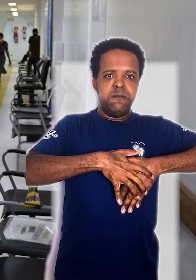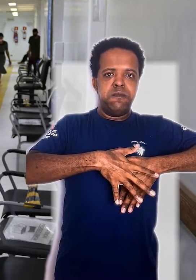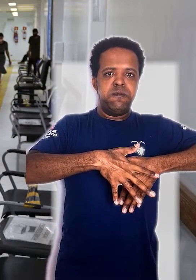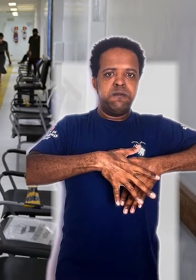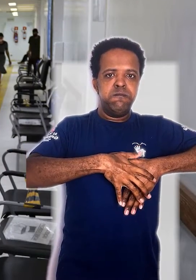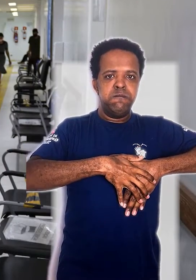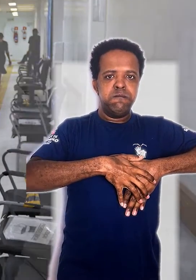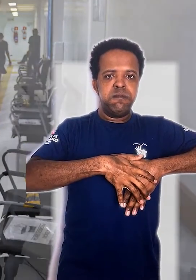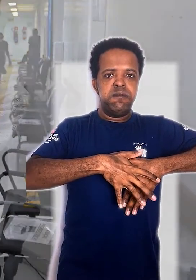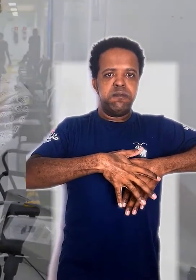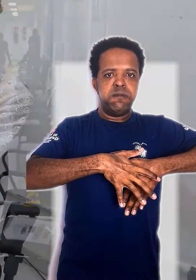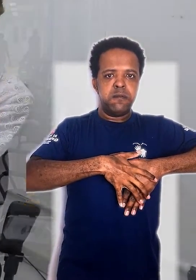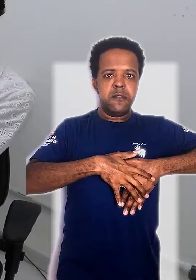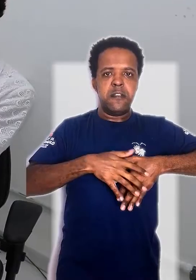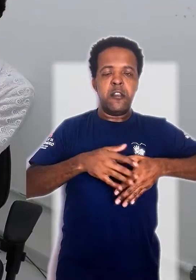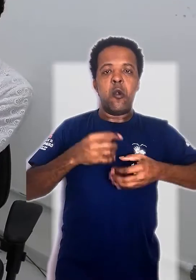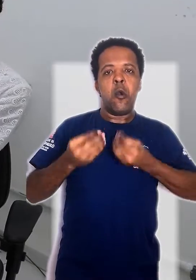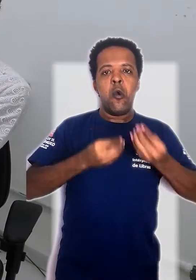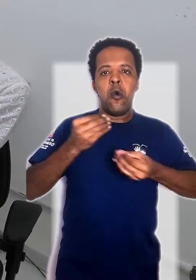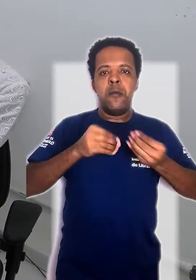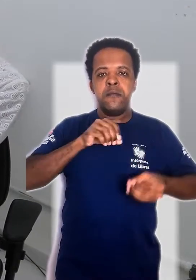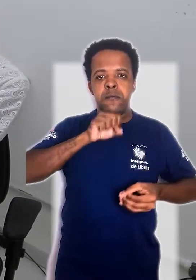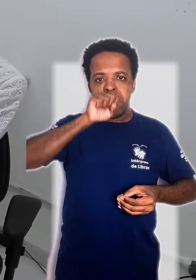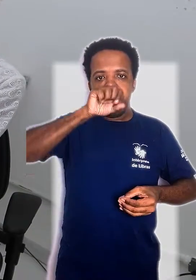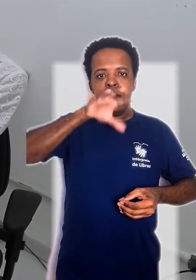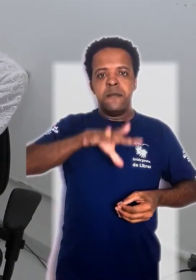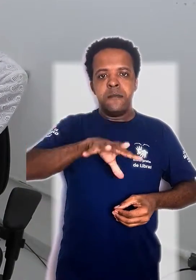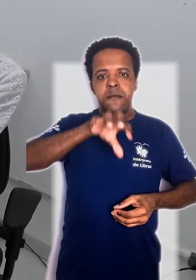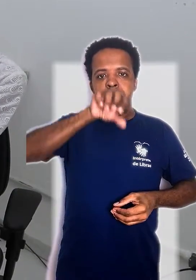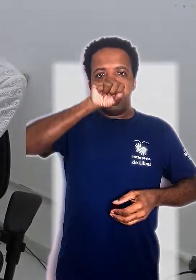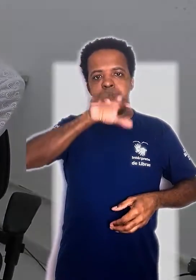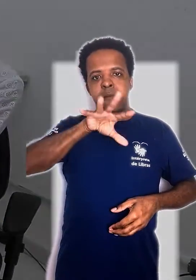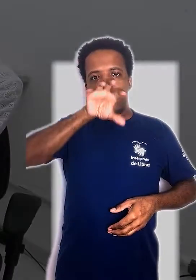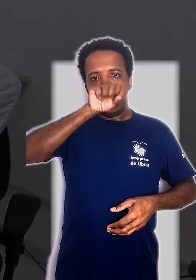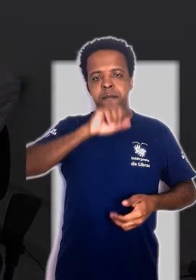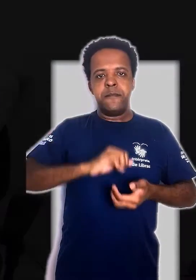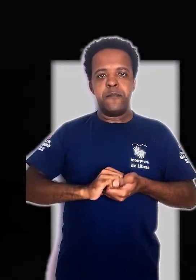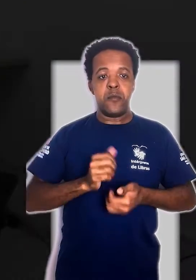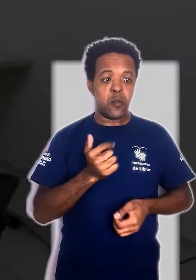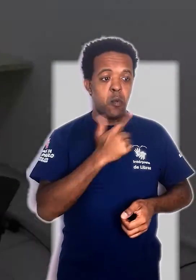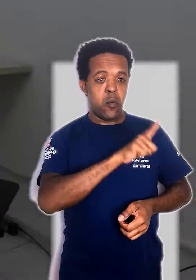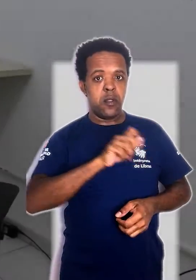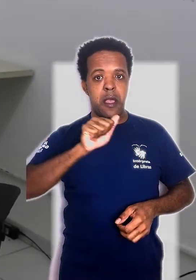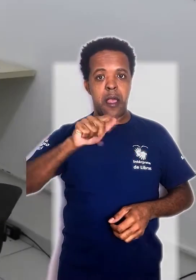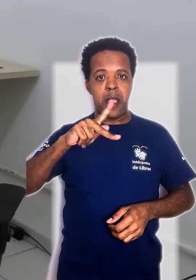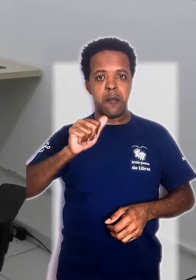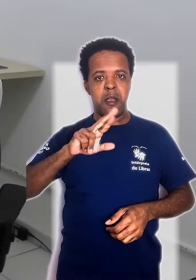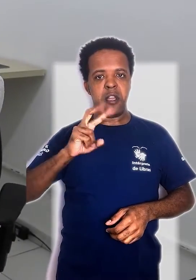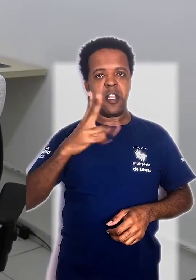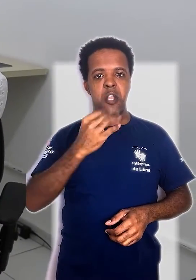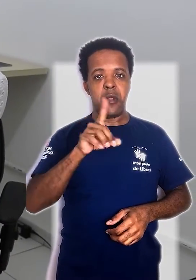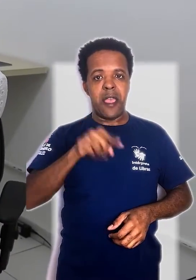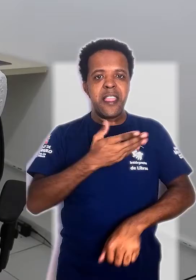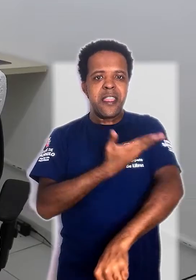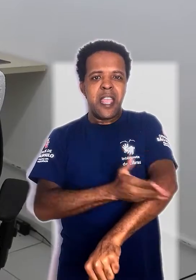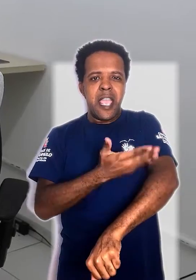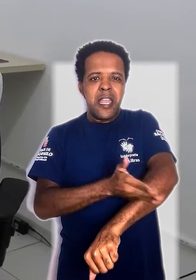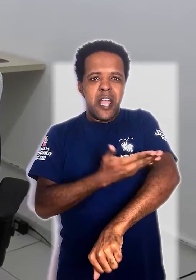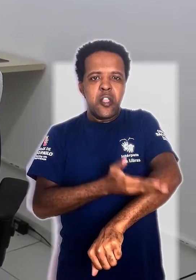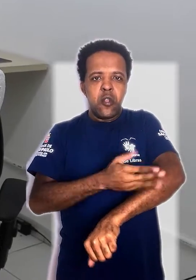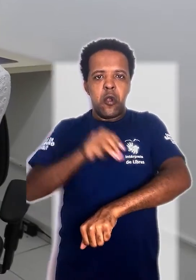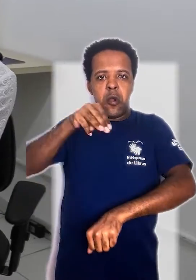inferiores e o que isso me dá de fluxo exalatório, tá bom? E este aparelho, que é um treinador